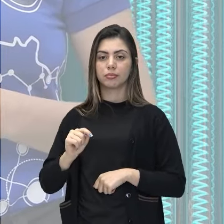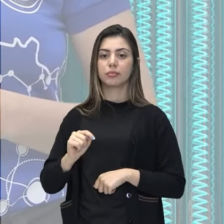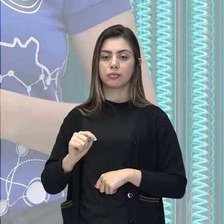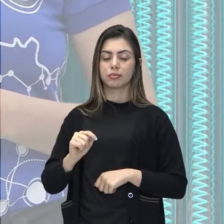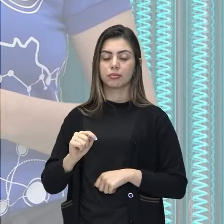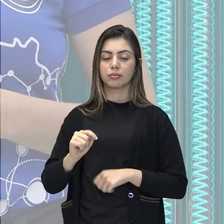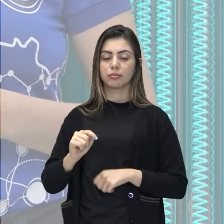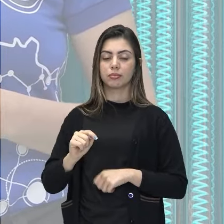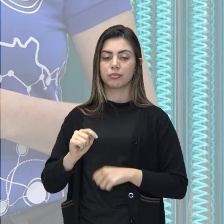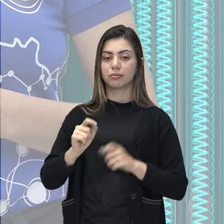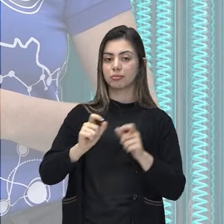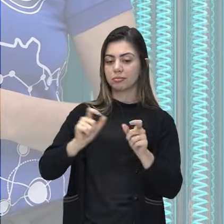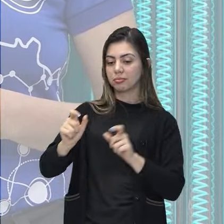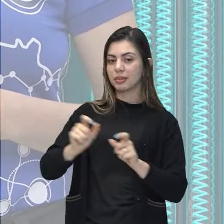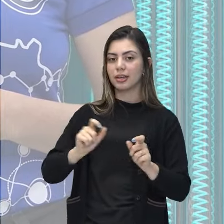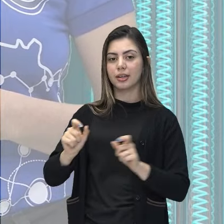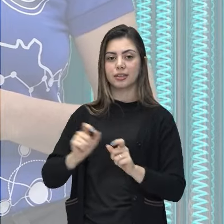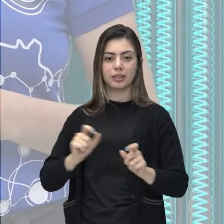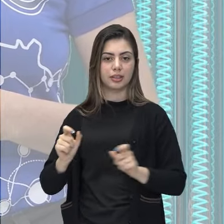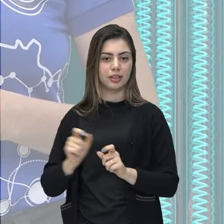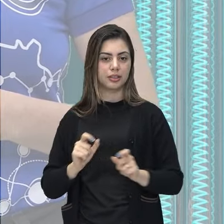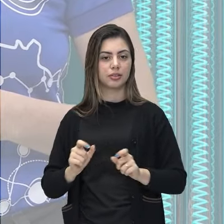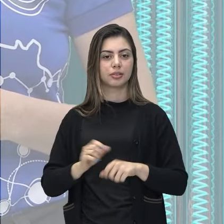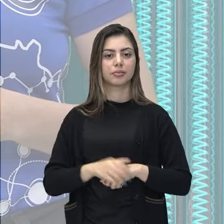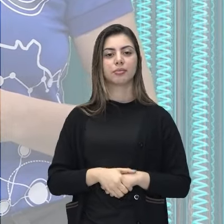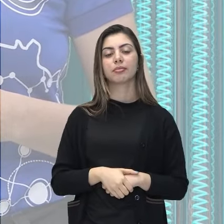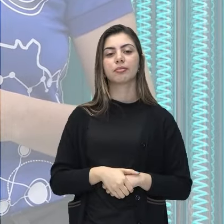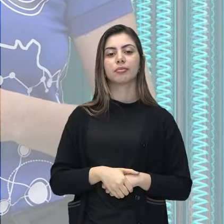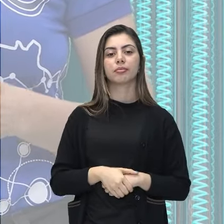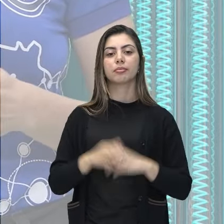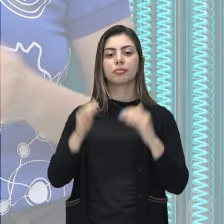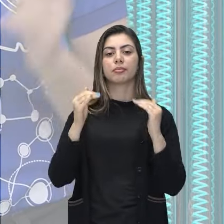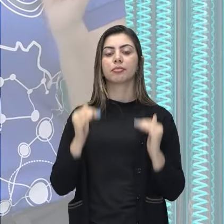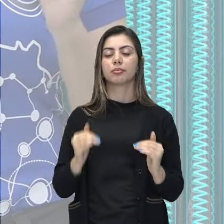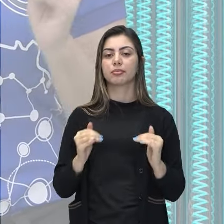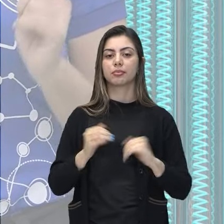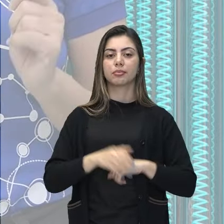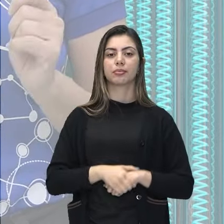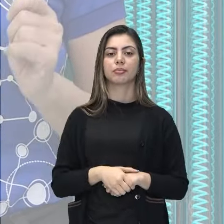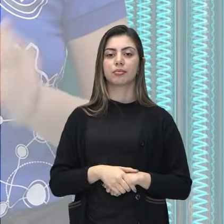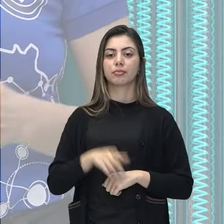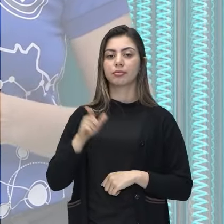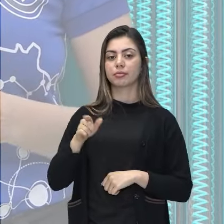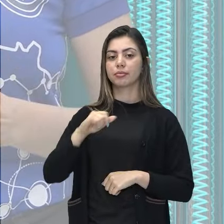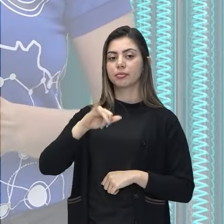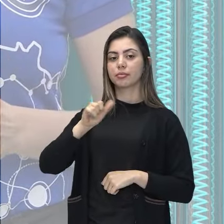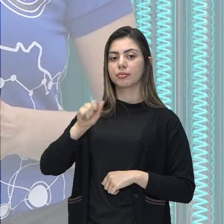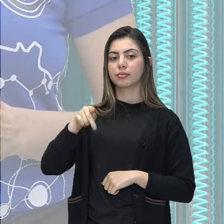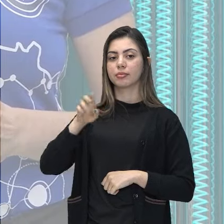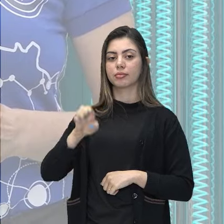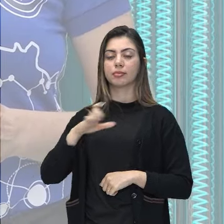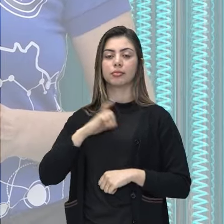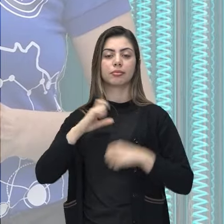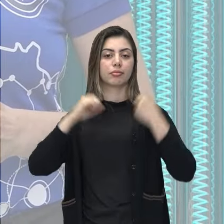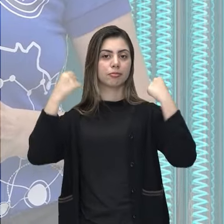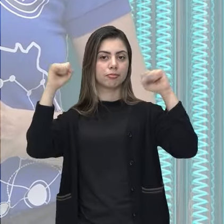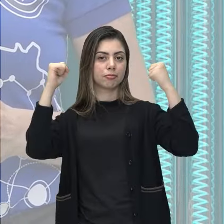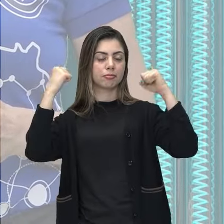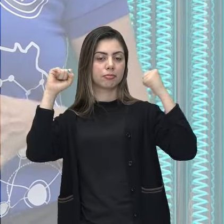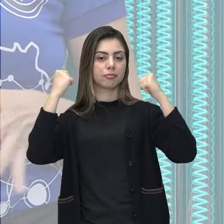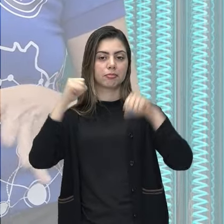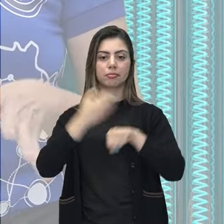xadrez. Jake's gonna work out. O Jake vai se exercitar. Então, aqui